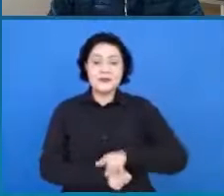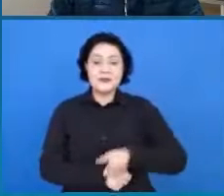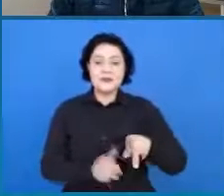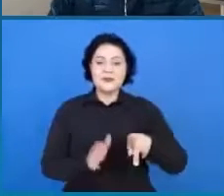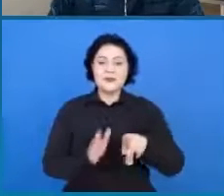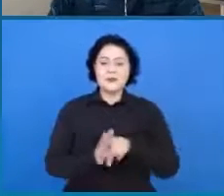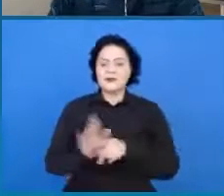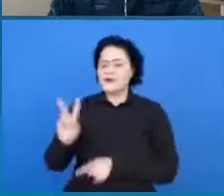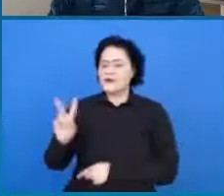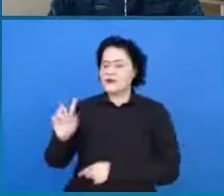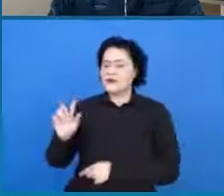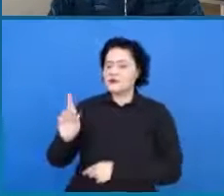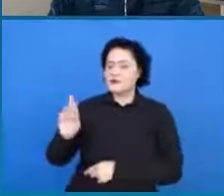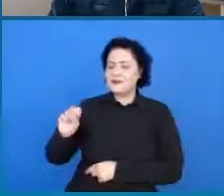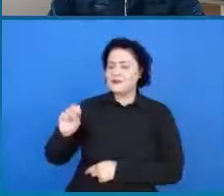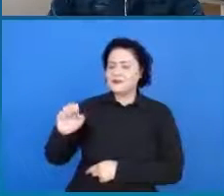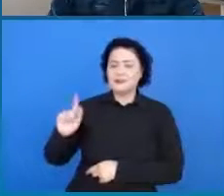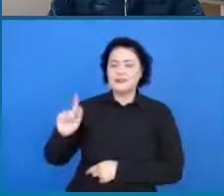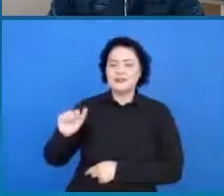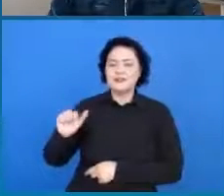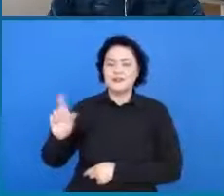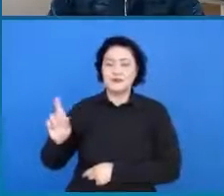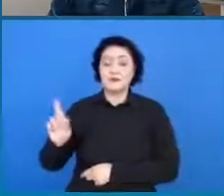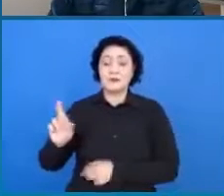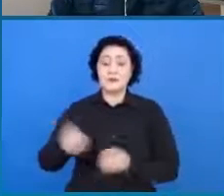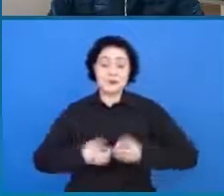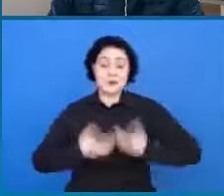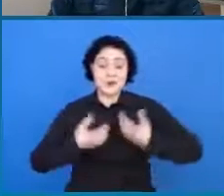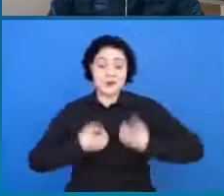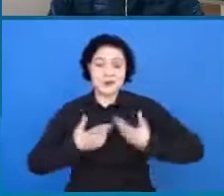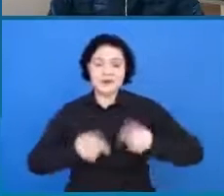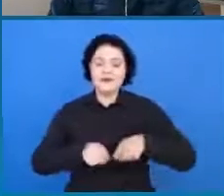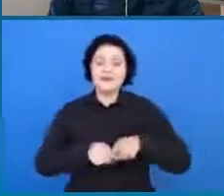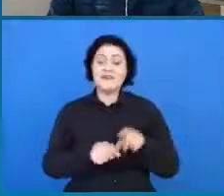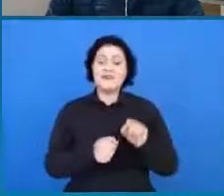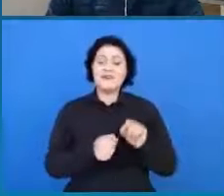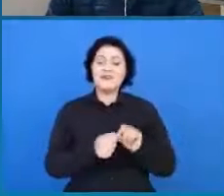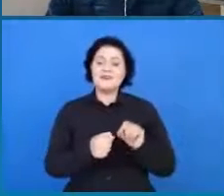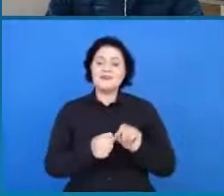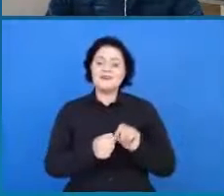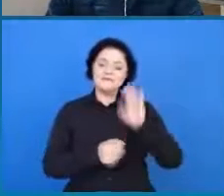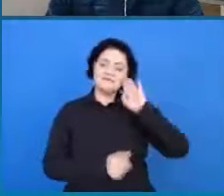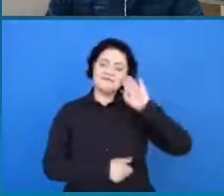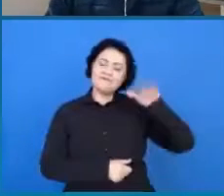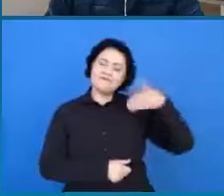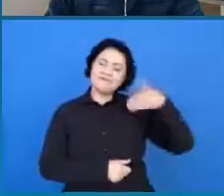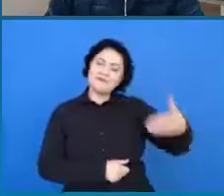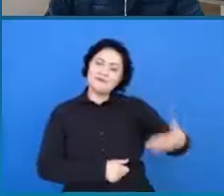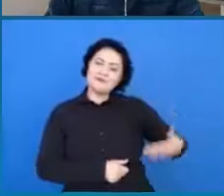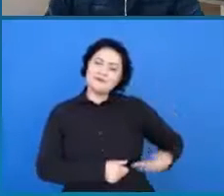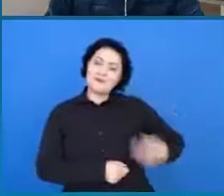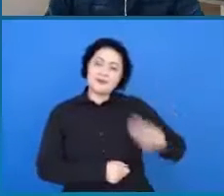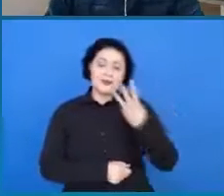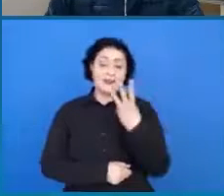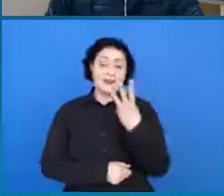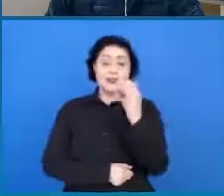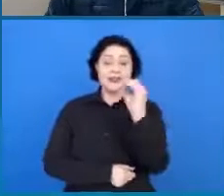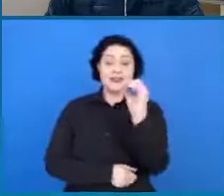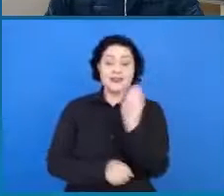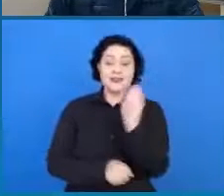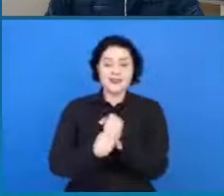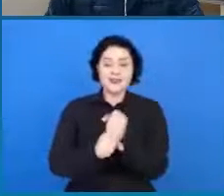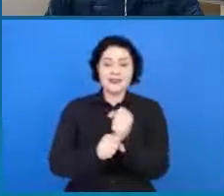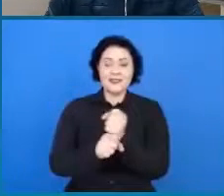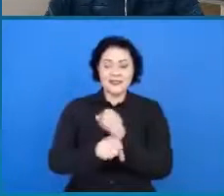versejador um poeta e ele fez uma homenagem aos 30 anos